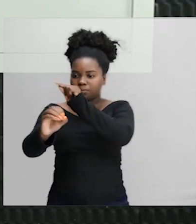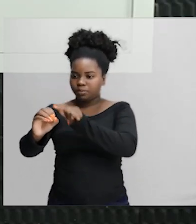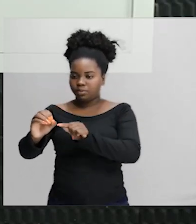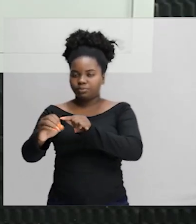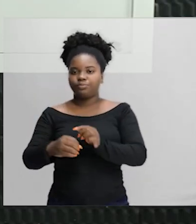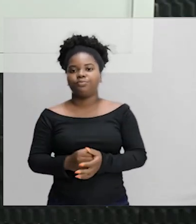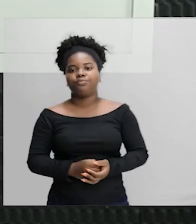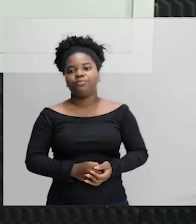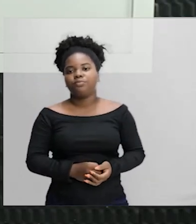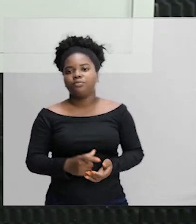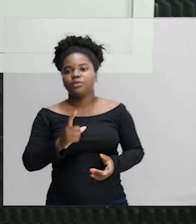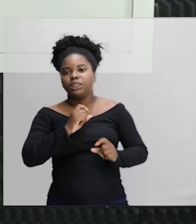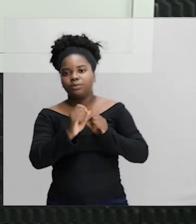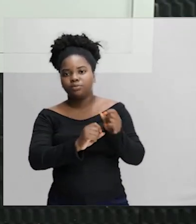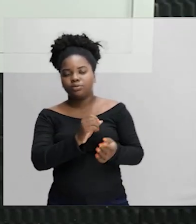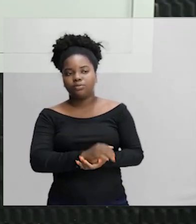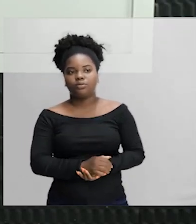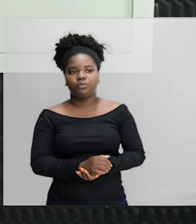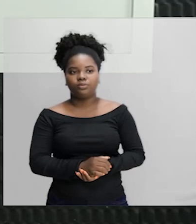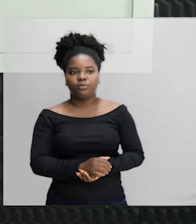sobrar o quê? Ó?